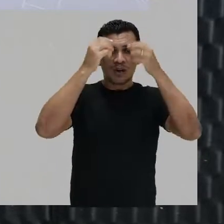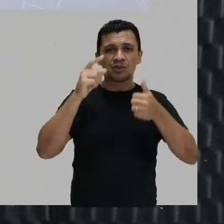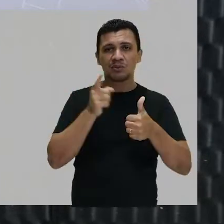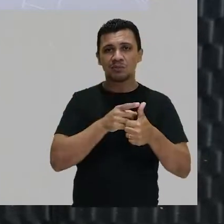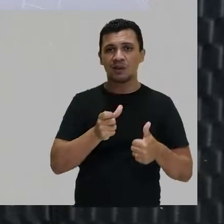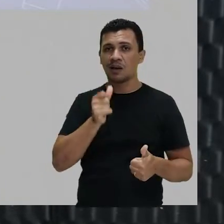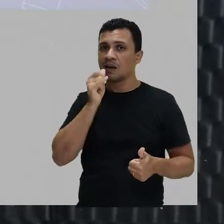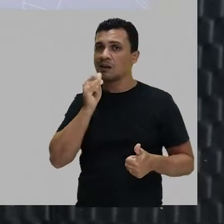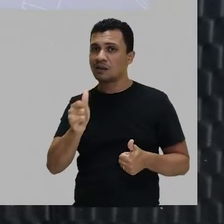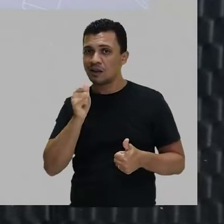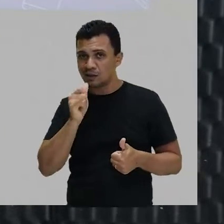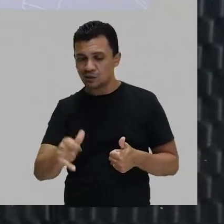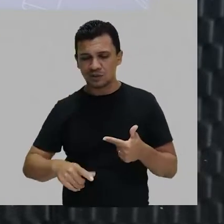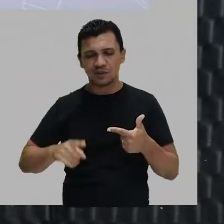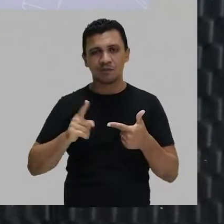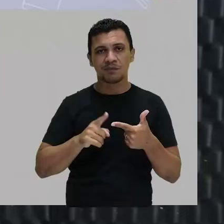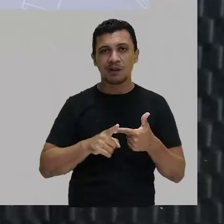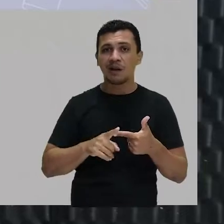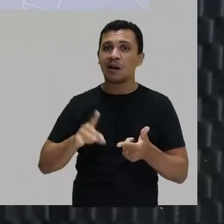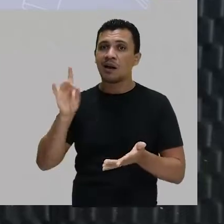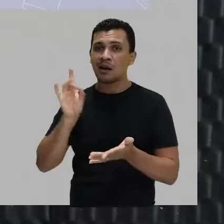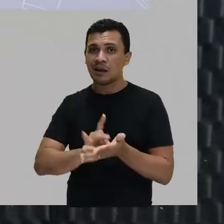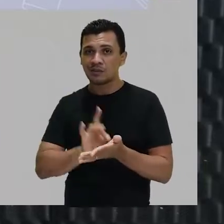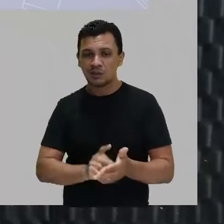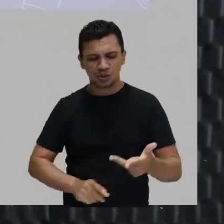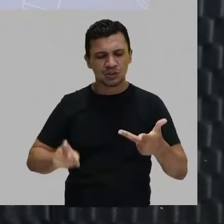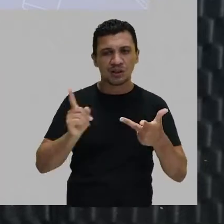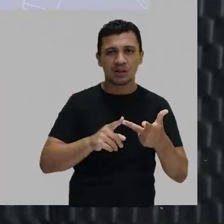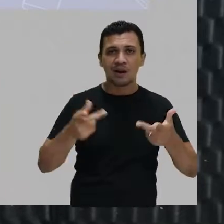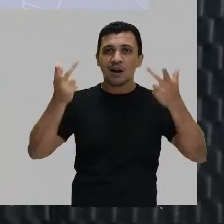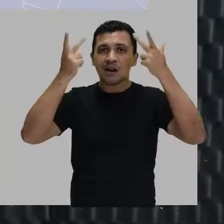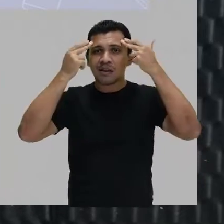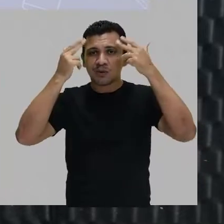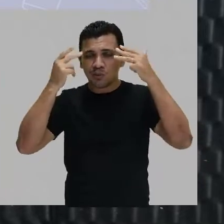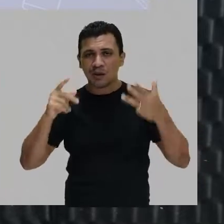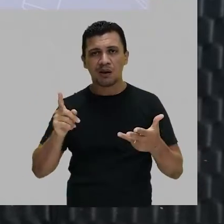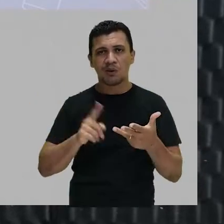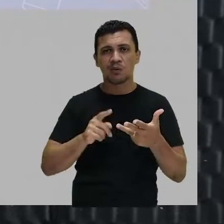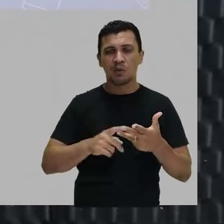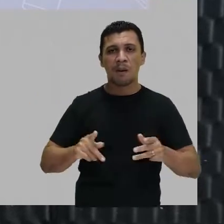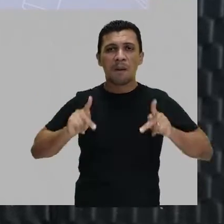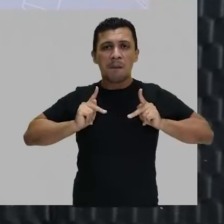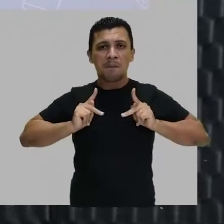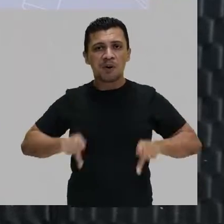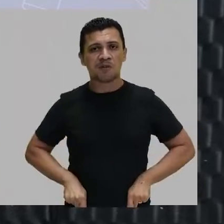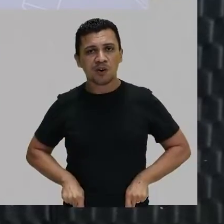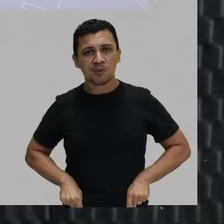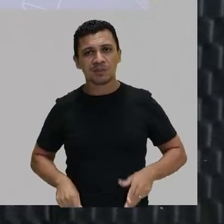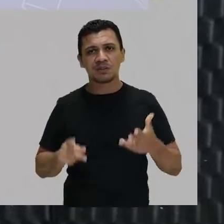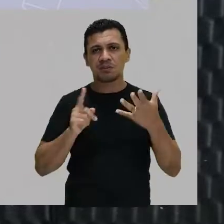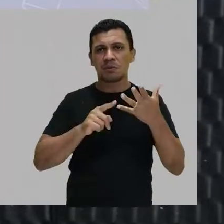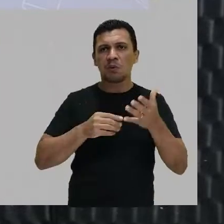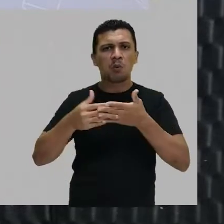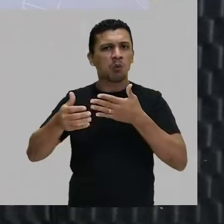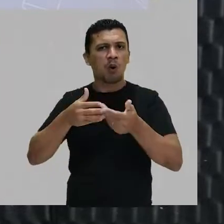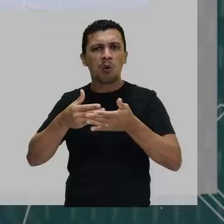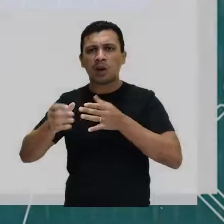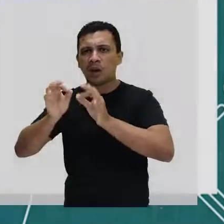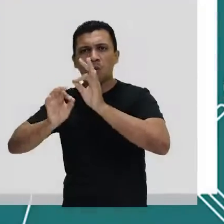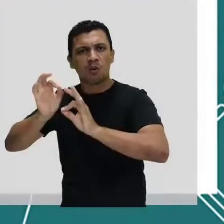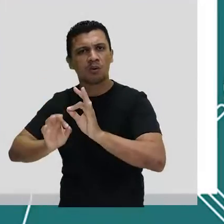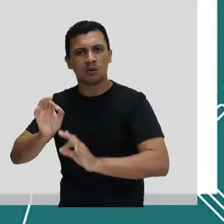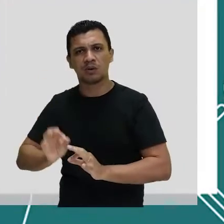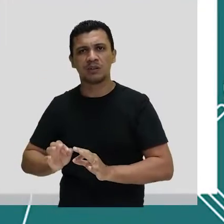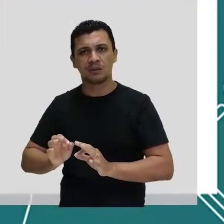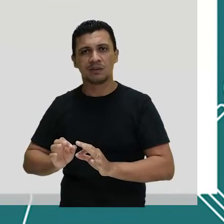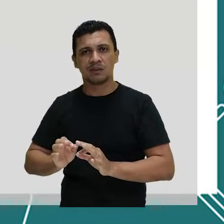narrativa, um processo realista, um processo naturalista, uma performance ou qualquer outra ordem. Quem vai determinar a estética é quem